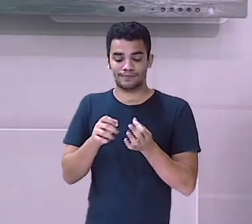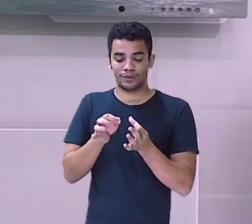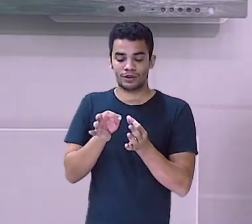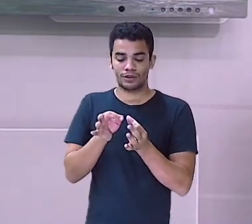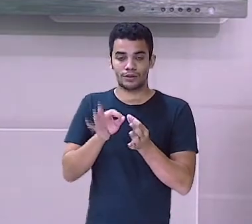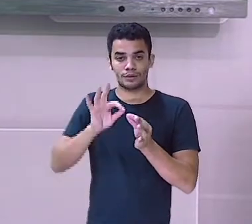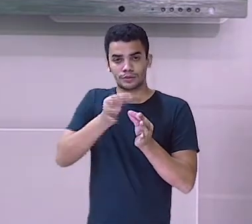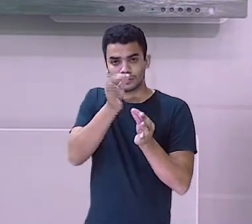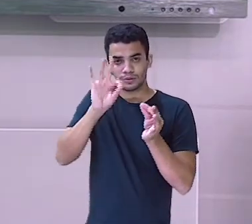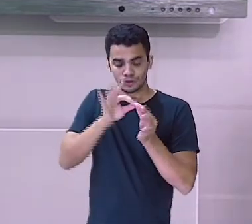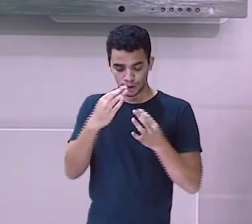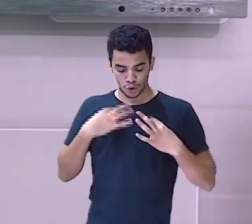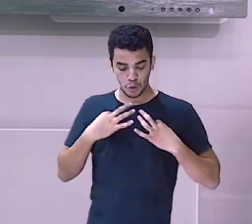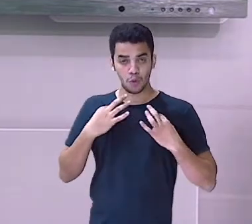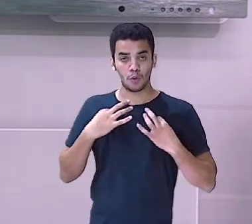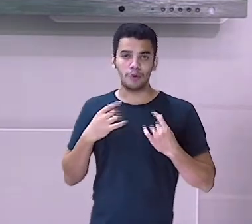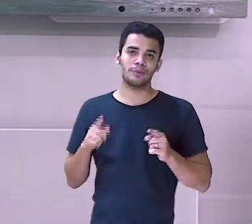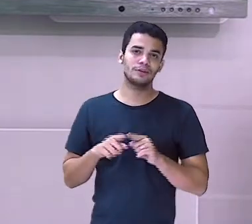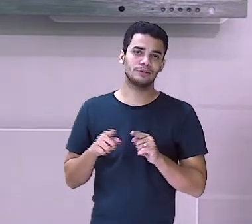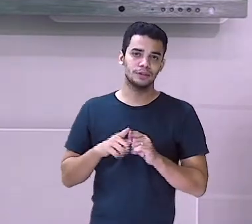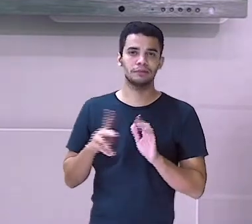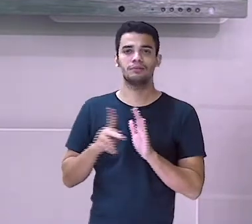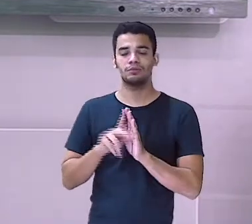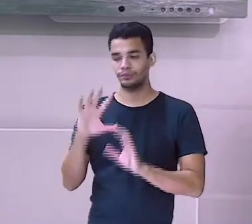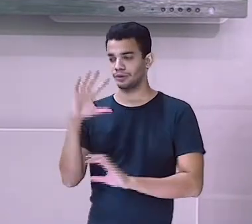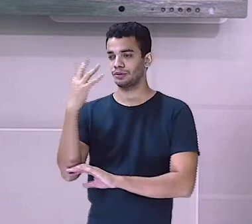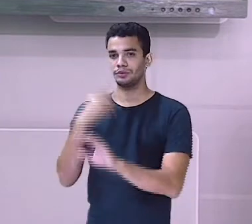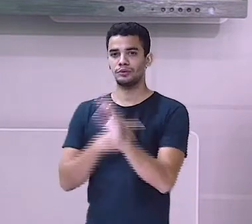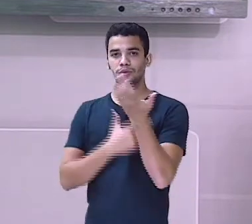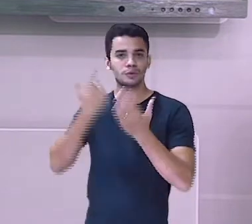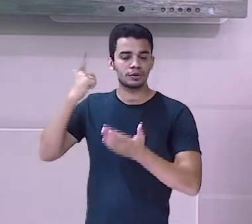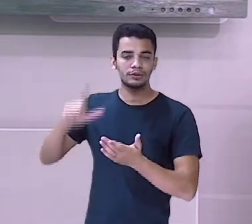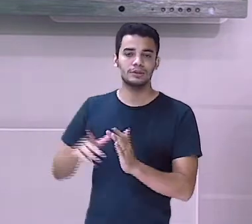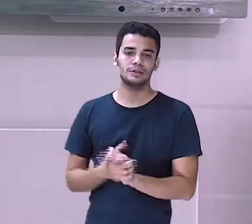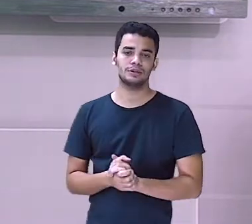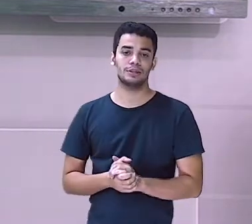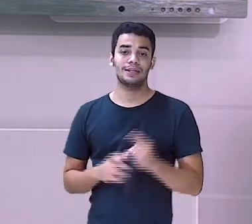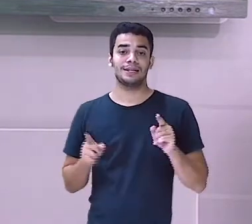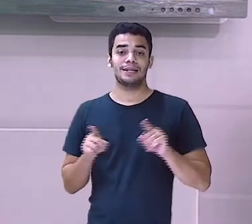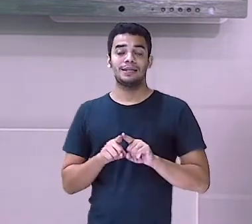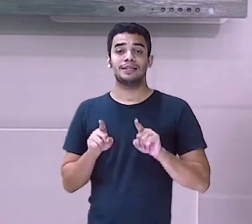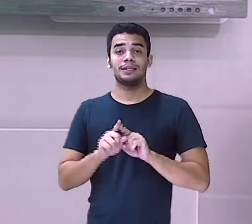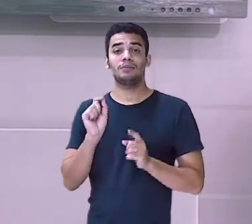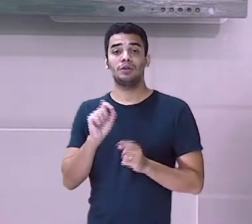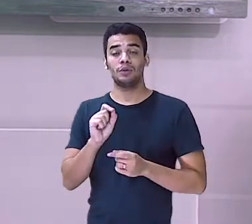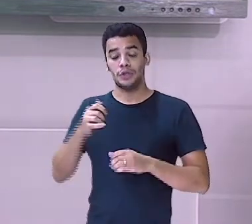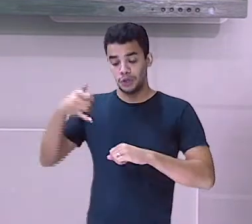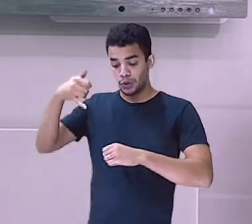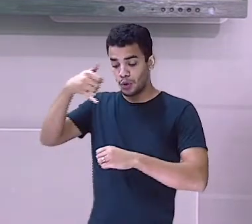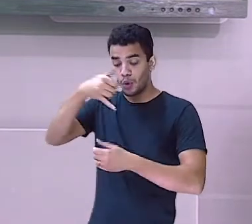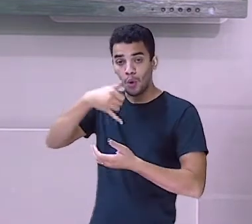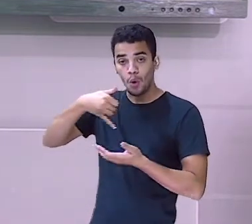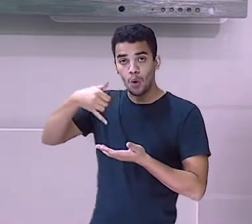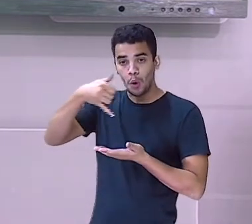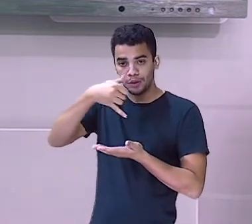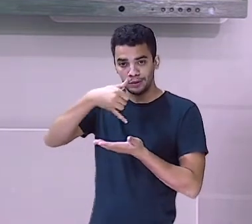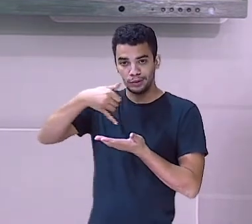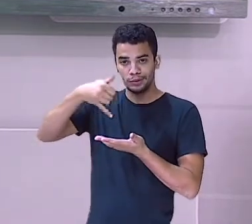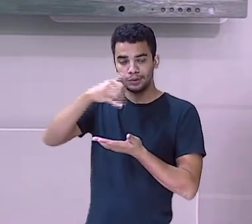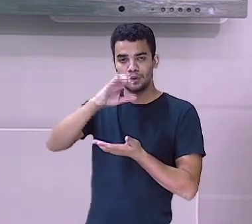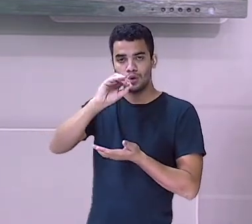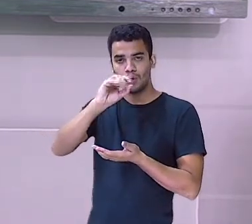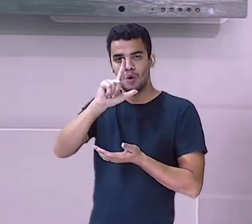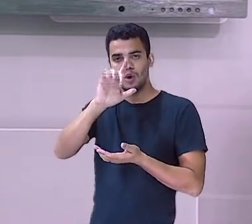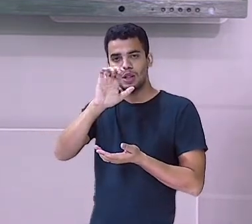óleos essenciais, a gente tem muito óleo na natureza que é muito utilizado pela indústria farmacêutica. A própria madeira, vocês